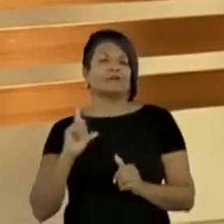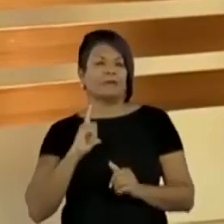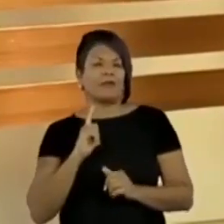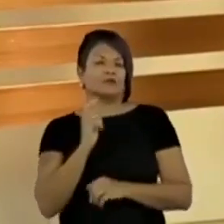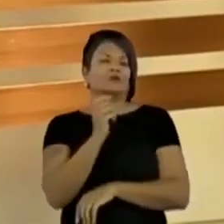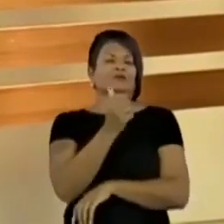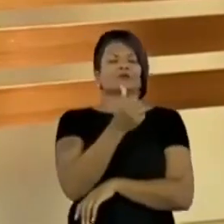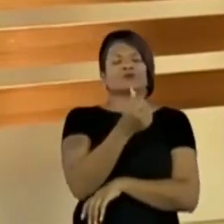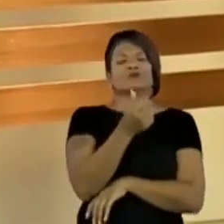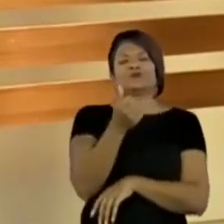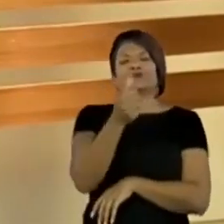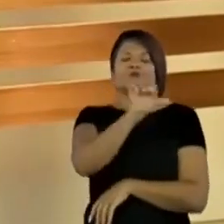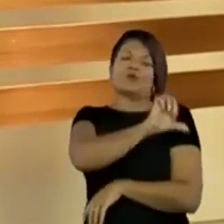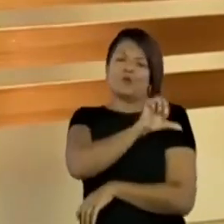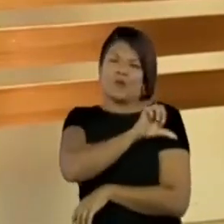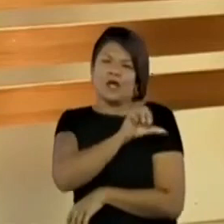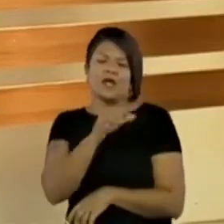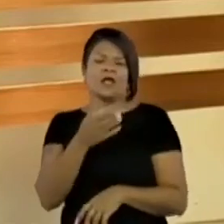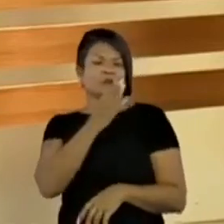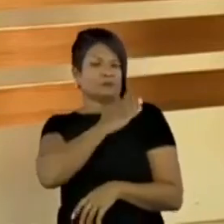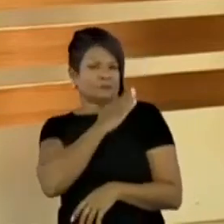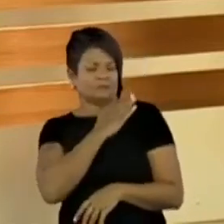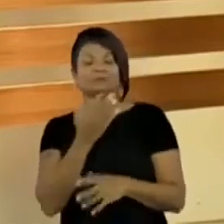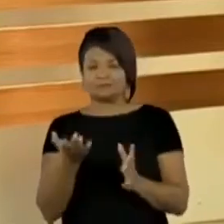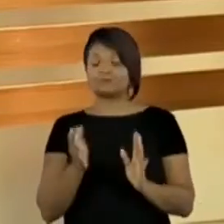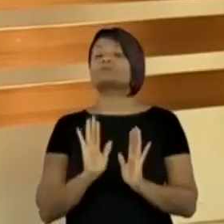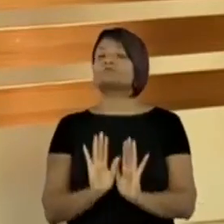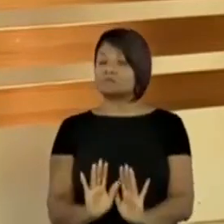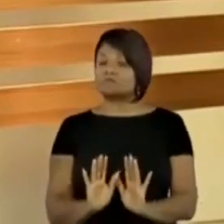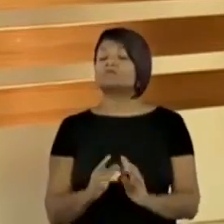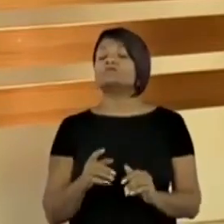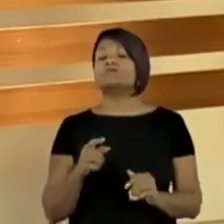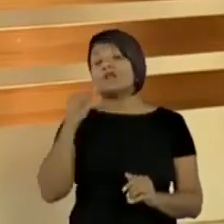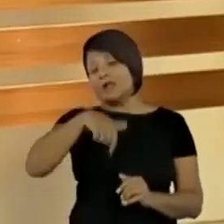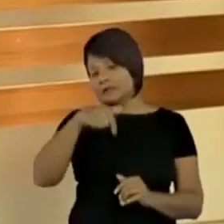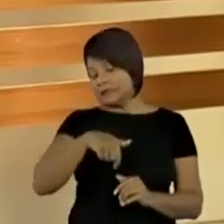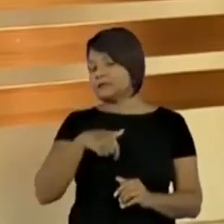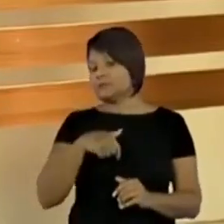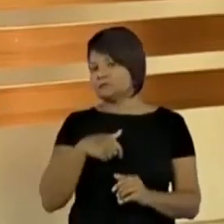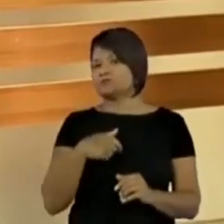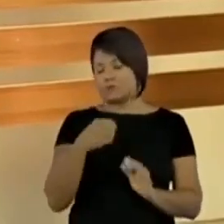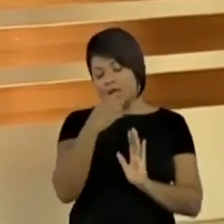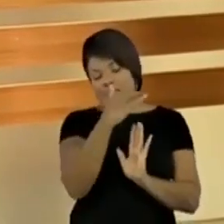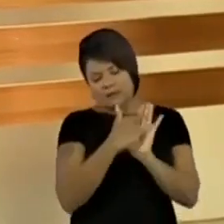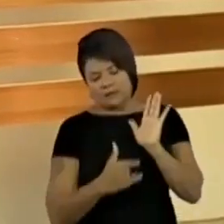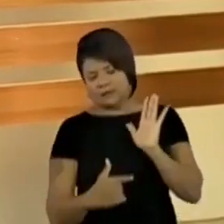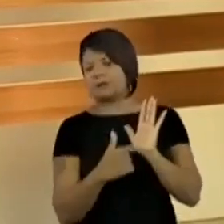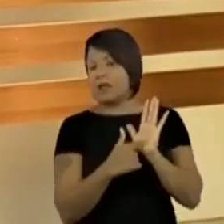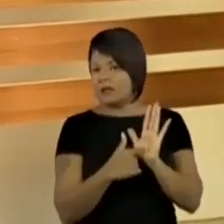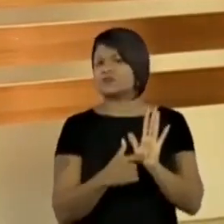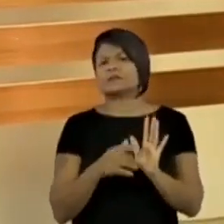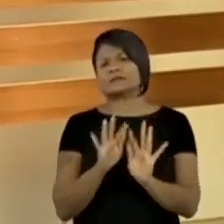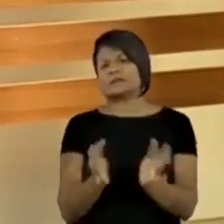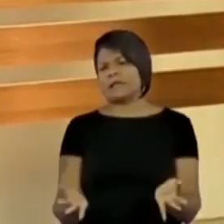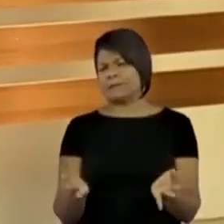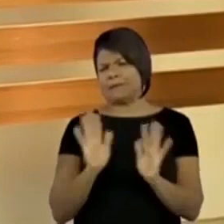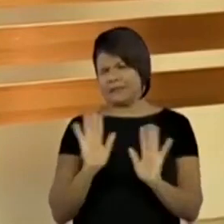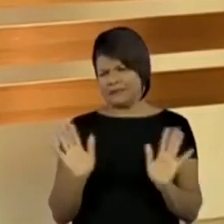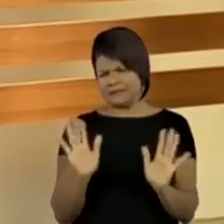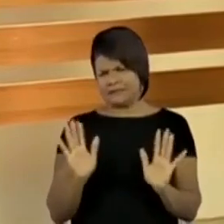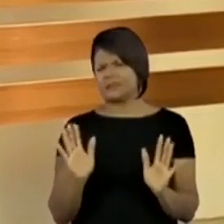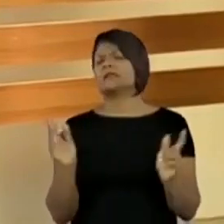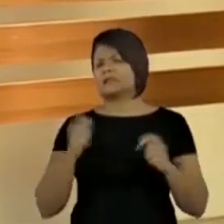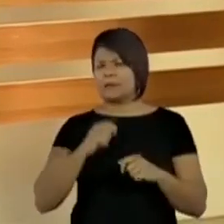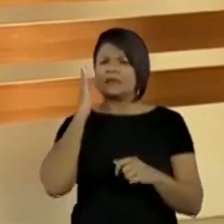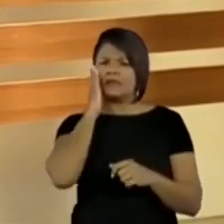2, lá no ensino médio, bastante trabalhado, mas hoje a gente vai trabalhar aqui um texto dele que é muito simples de entender e ele faz uma